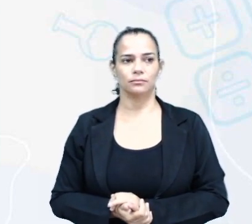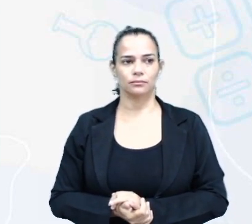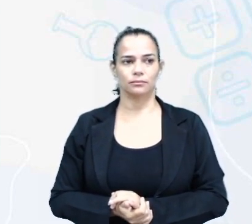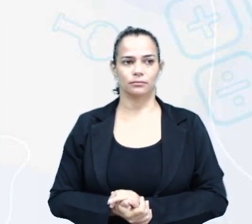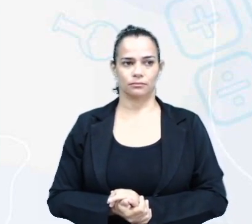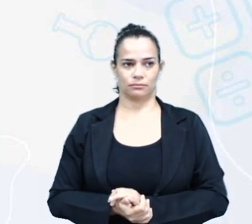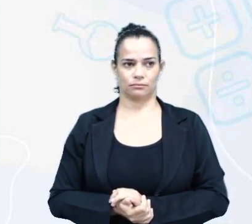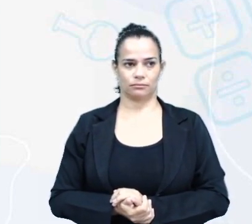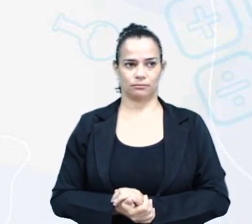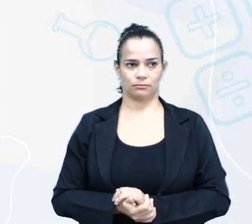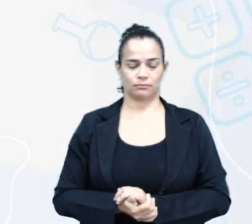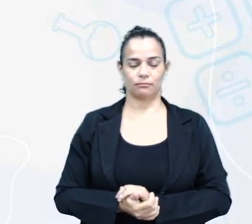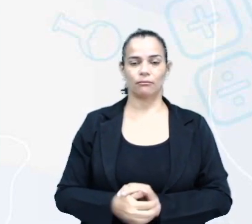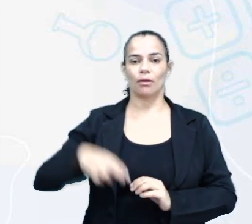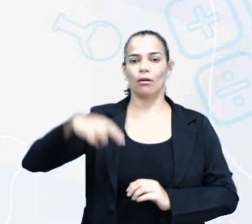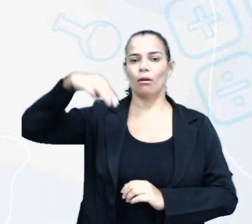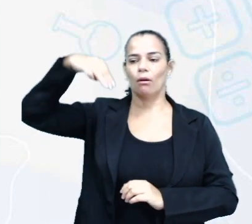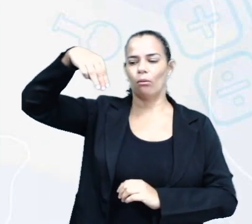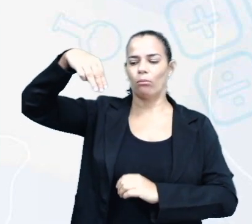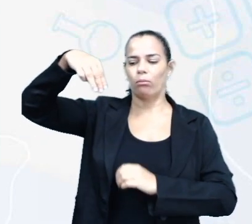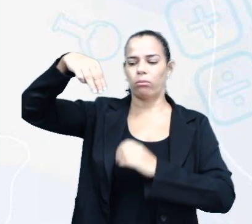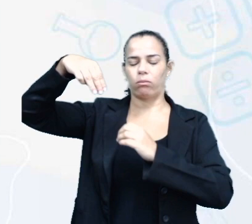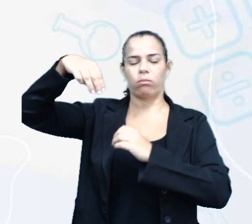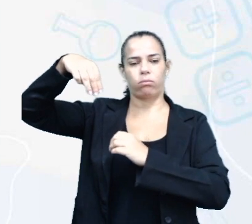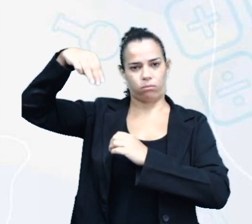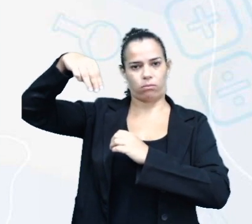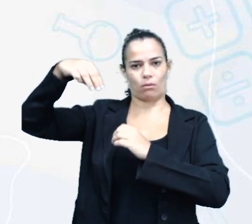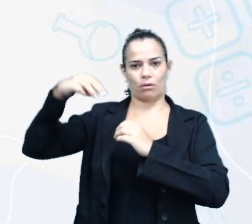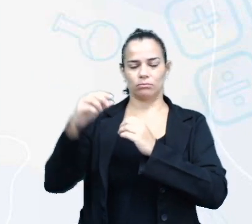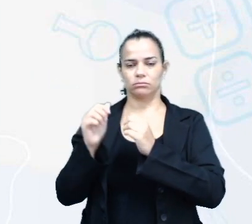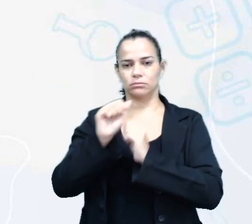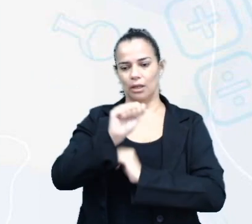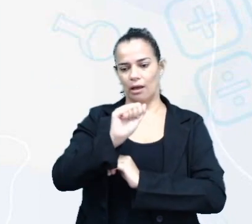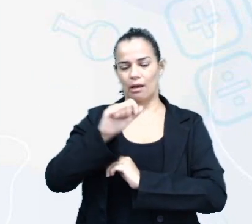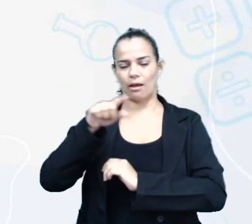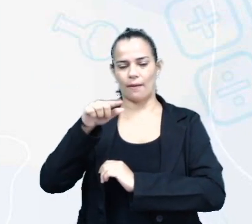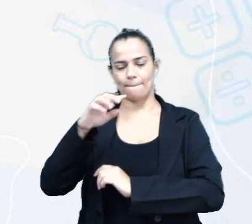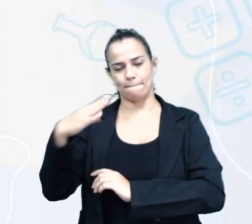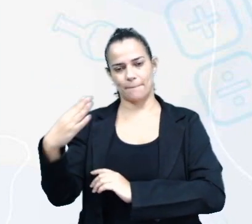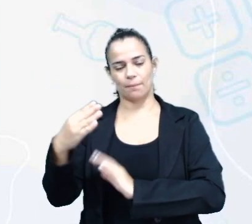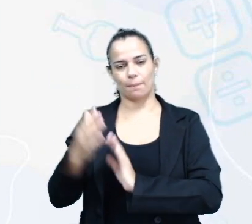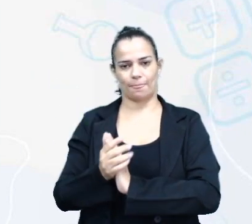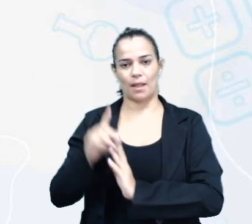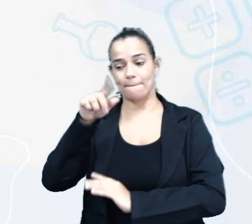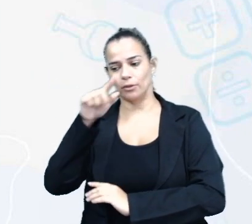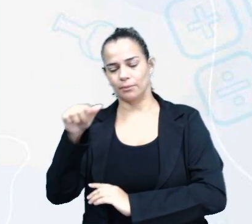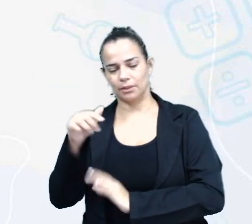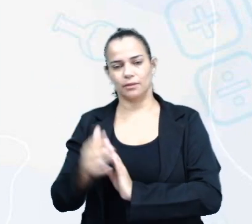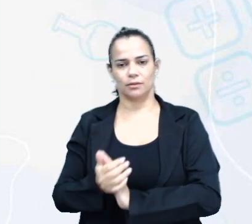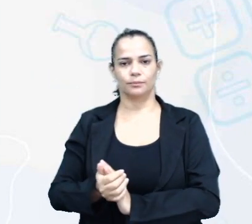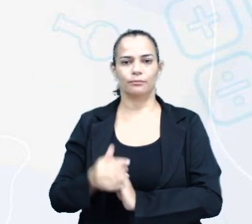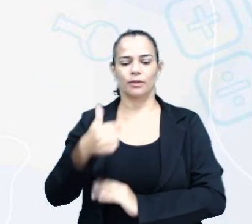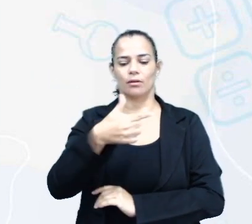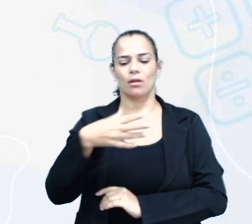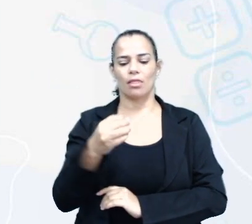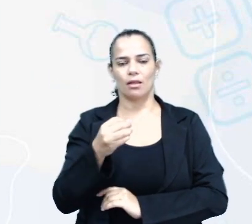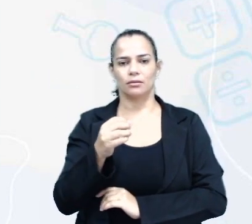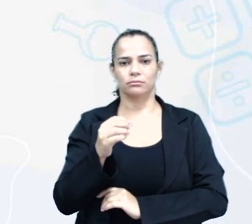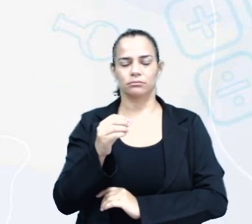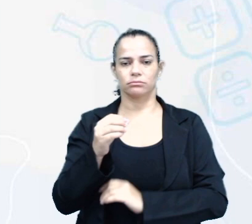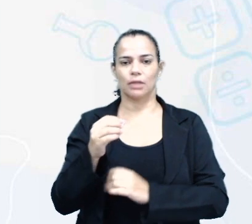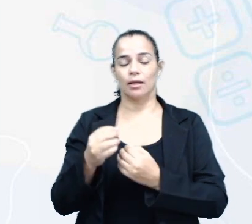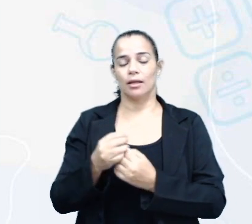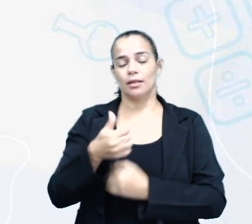Produto, aliás, potência de um produto. Vai ficar aqui, ó, uma multiplicação. Então, 10 elevado a 2